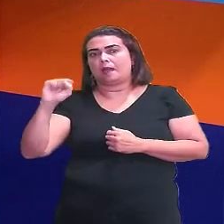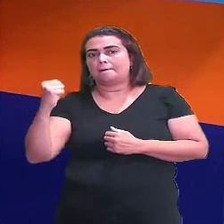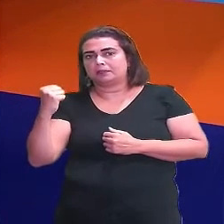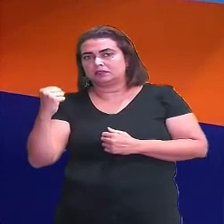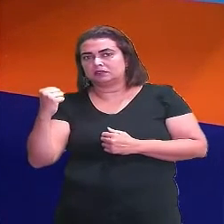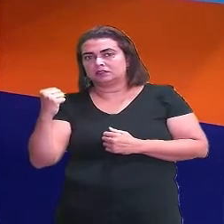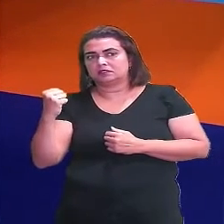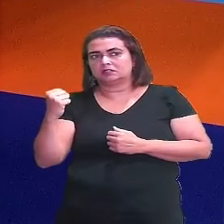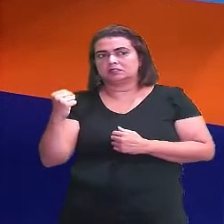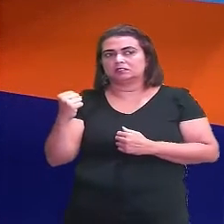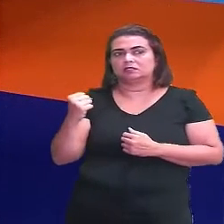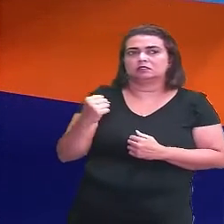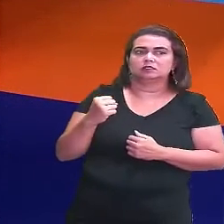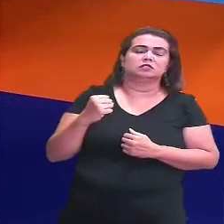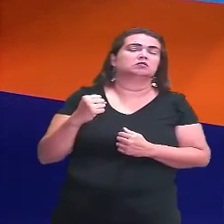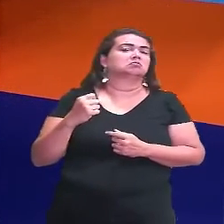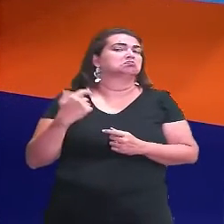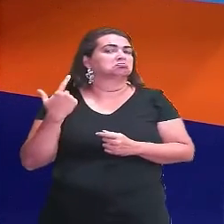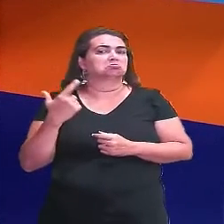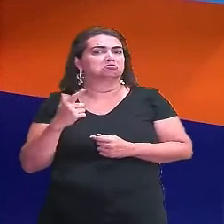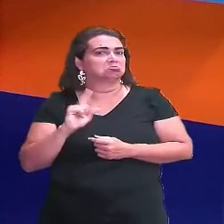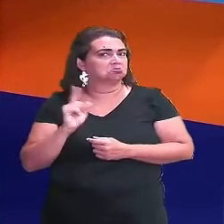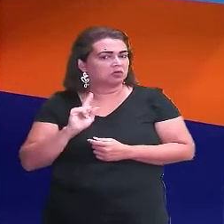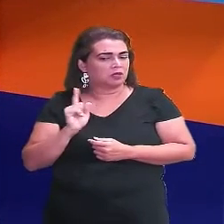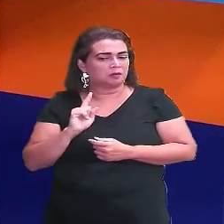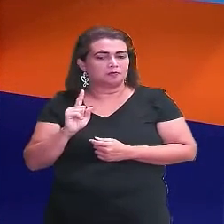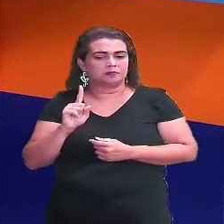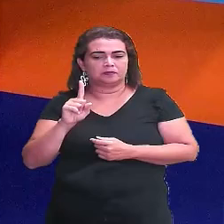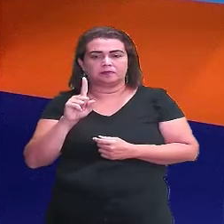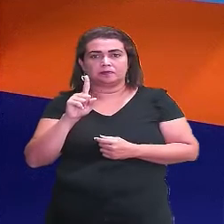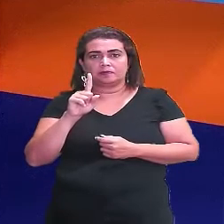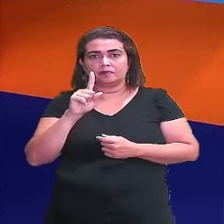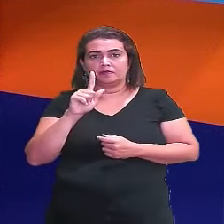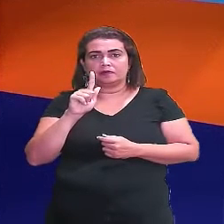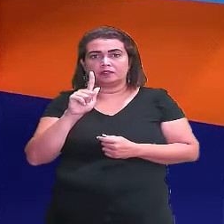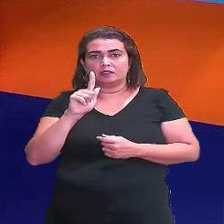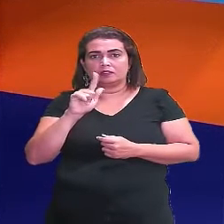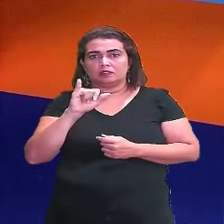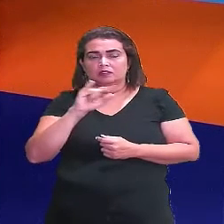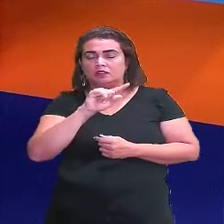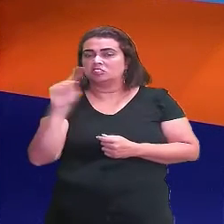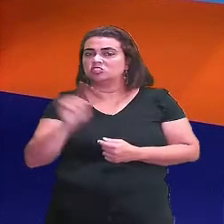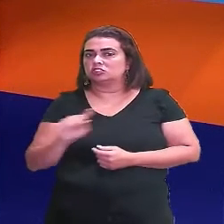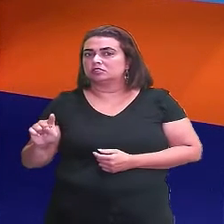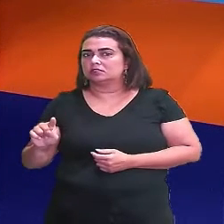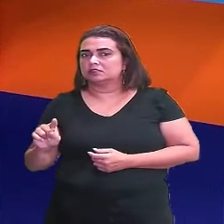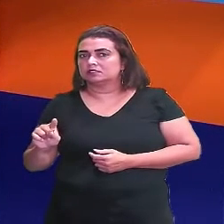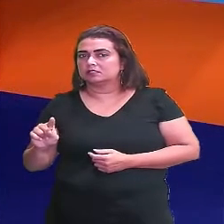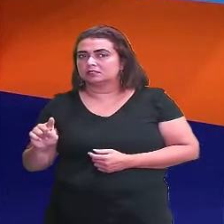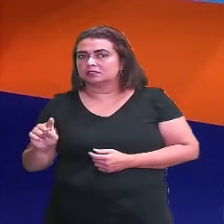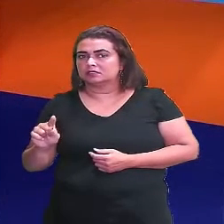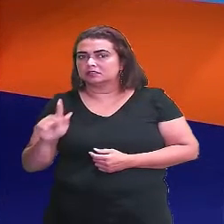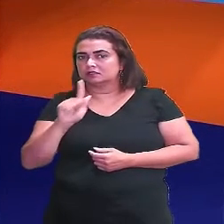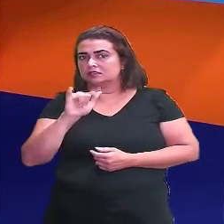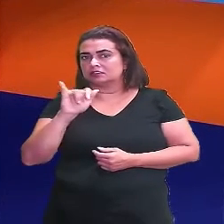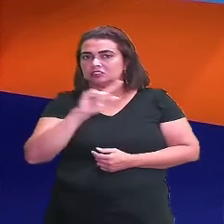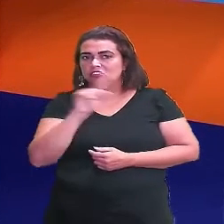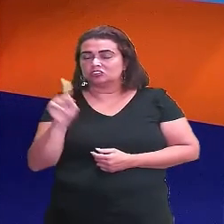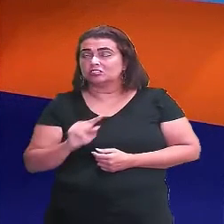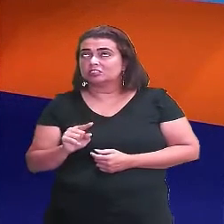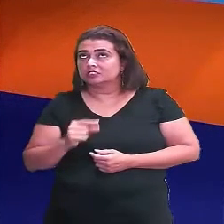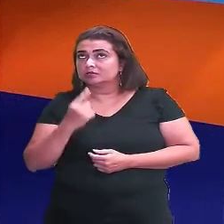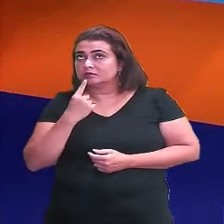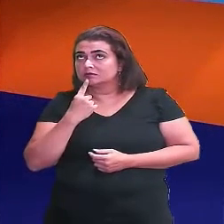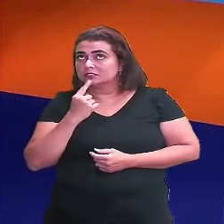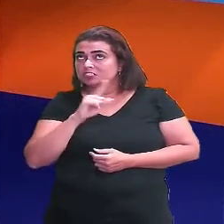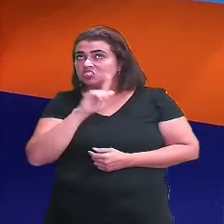Lápis. Também não. Giz. Quantas vezes eu abri giz? Uma só, não foi?